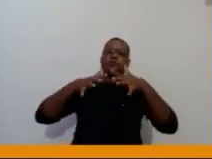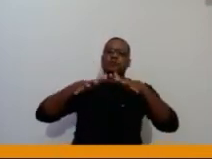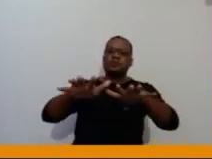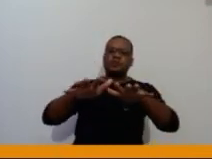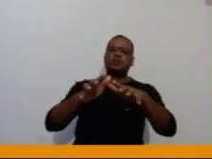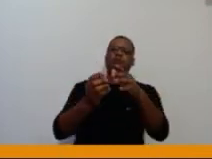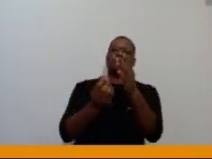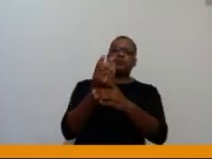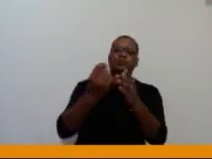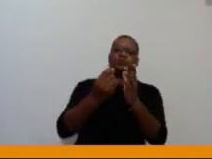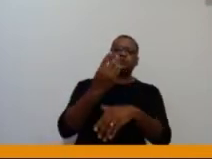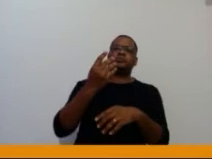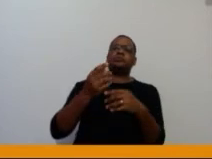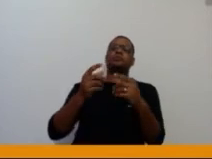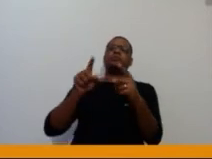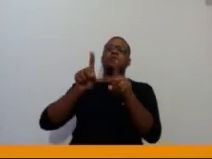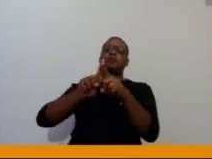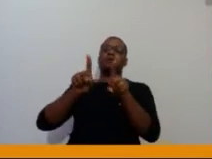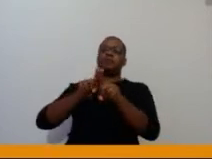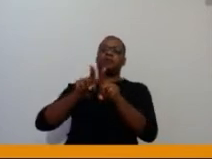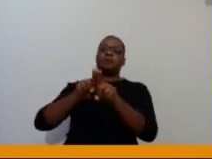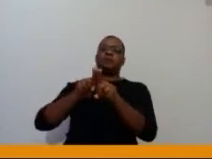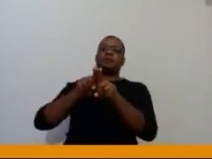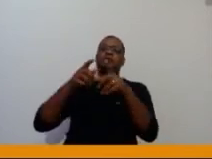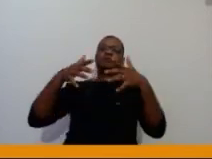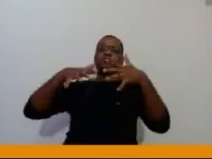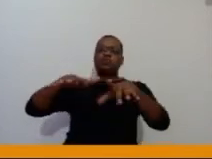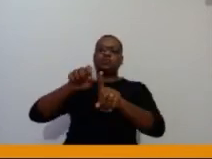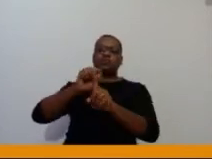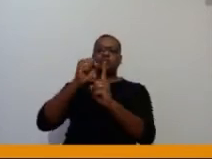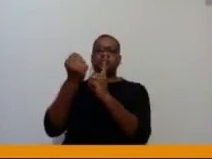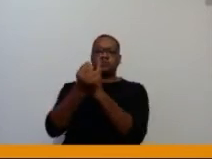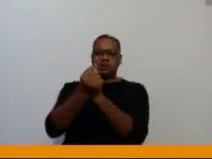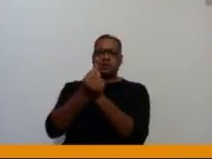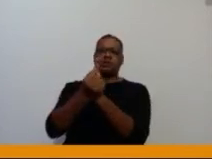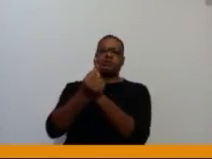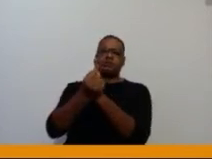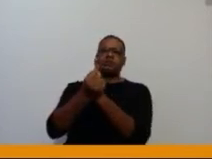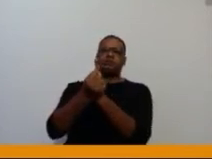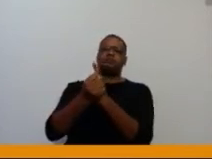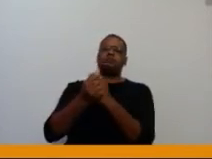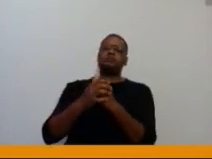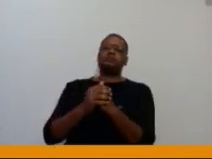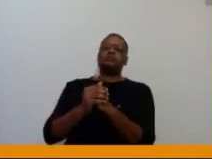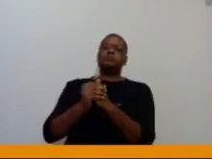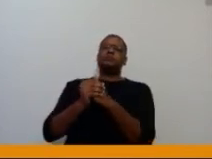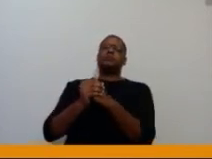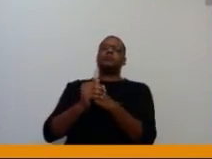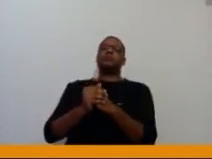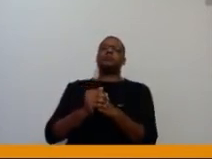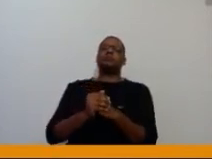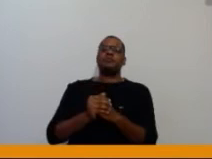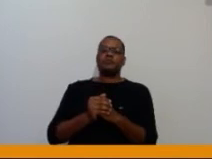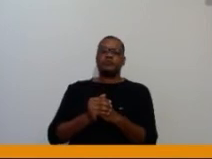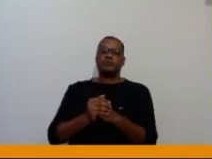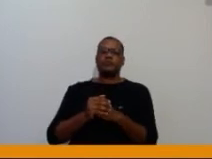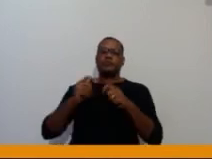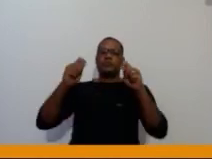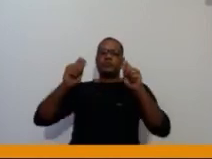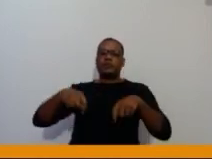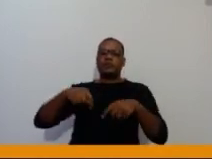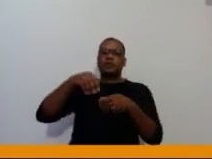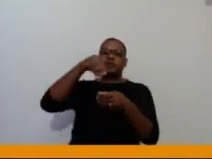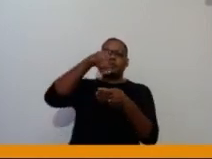do trabalho, você está atuando no vetor de produtividade das empresas, você está atuando